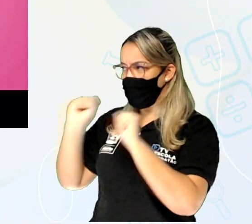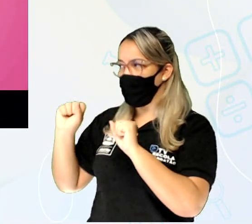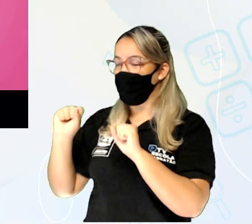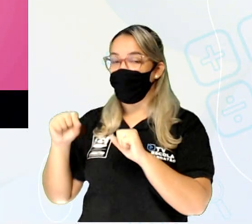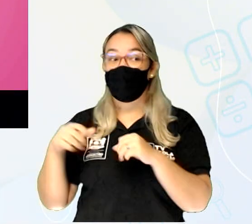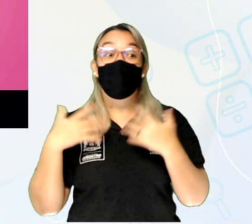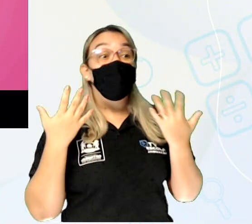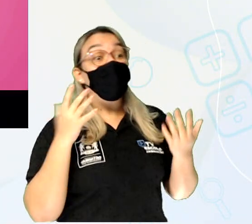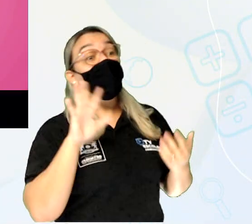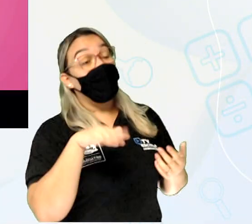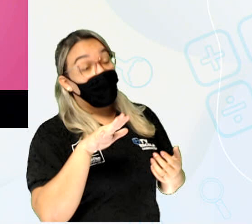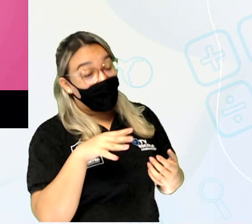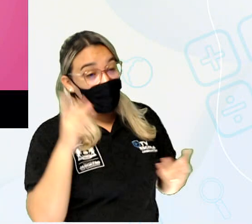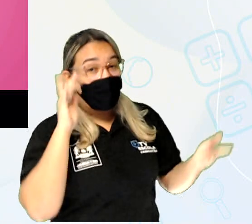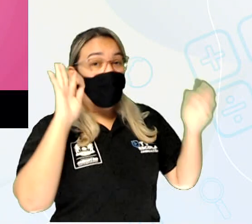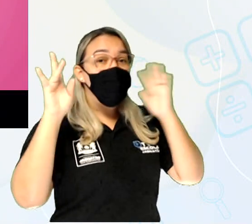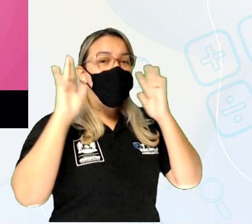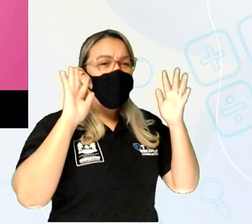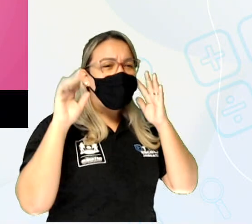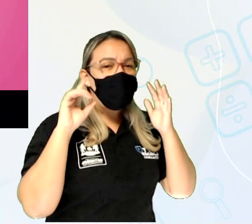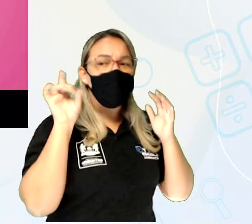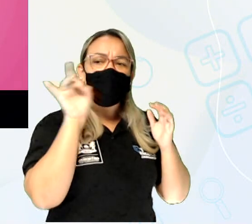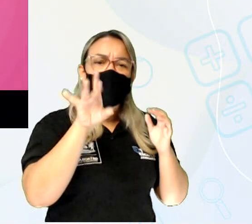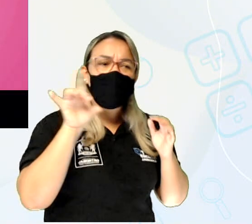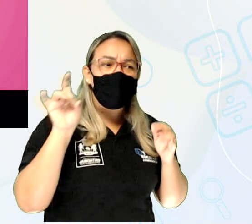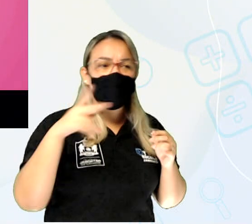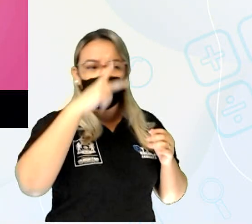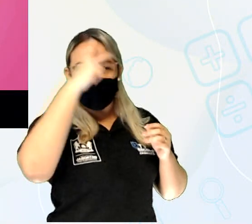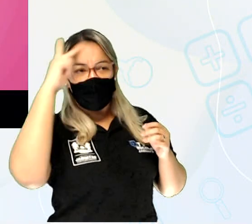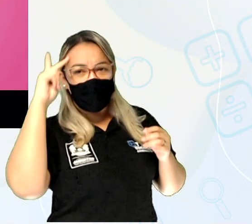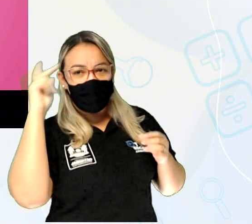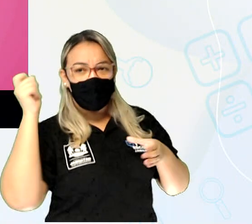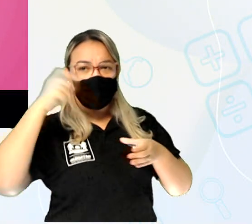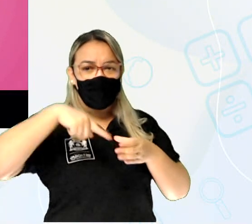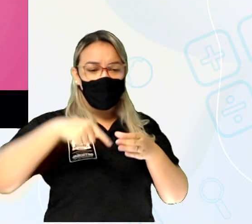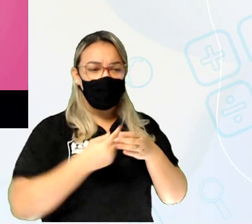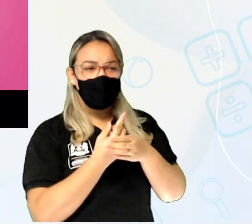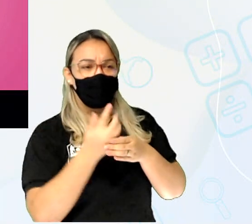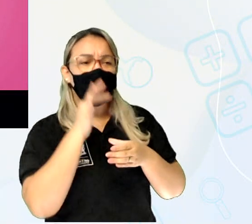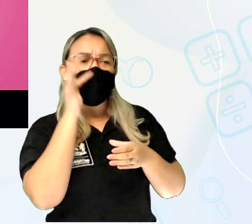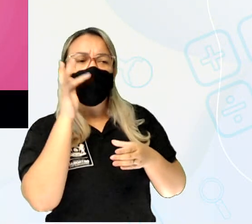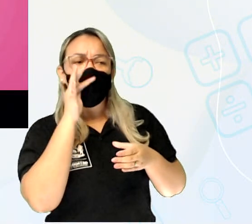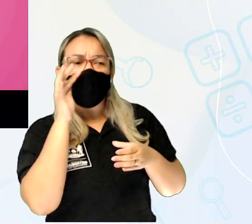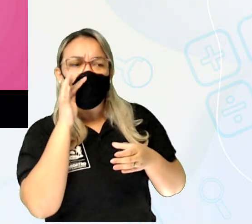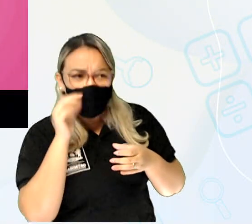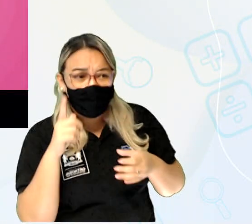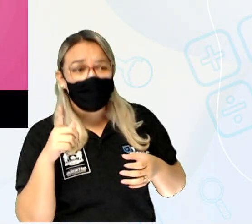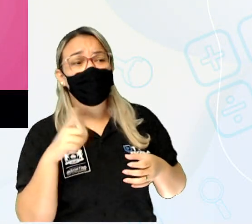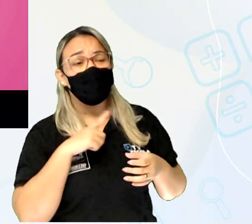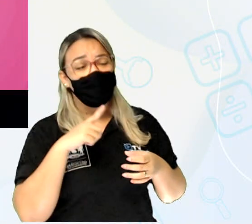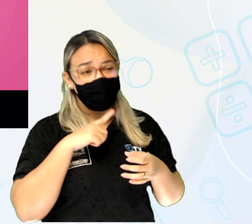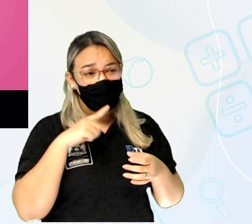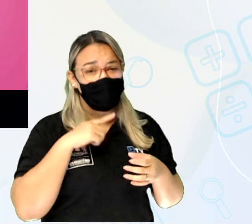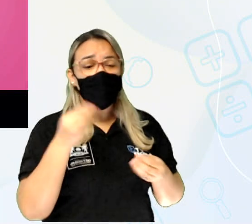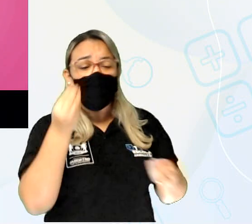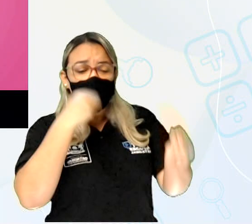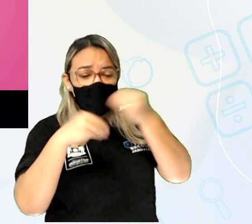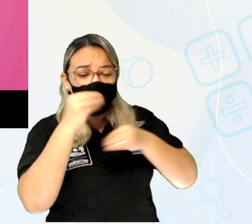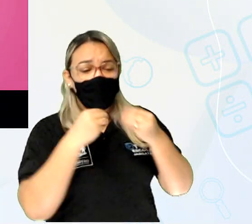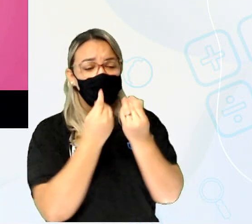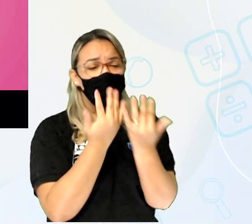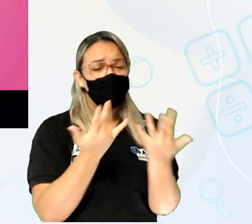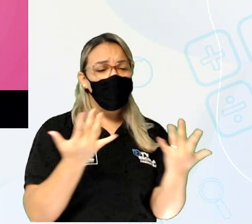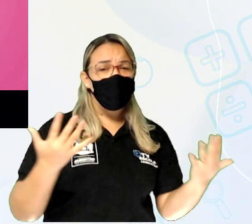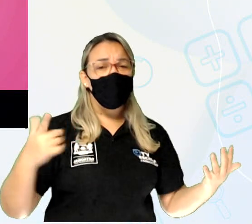Ah, imagine, Didi, se cada pessoa plantasse uma flor, haveria comida abundante para todos. Ah,